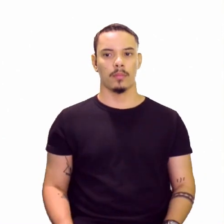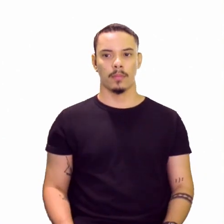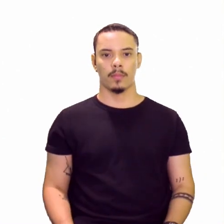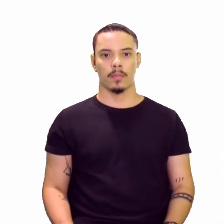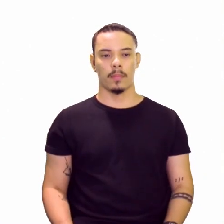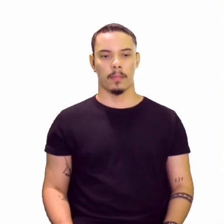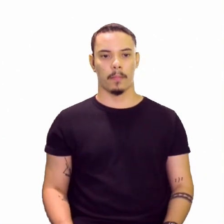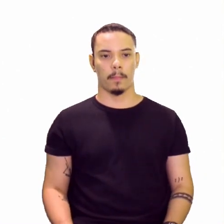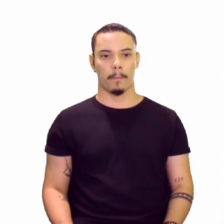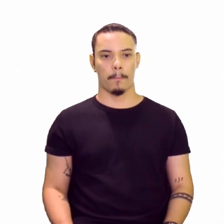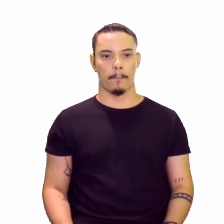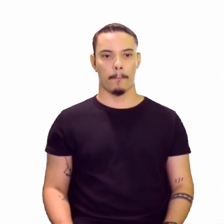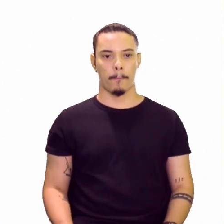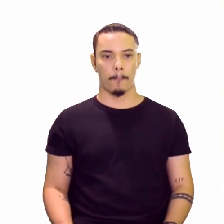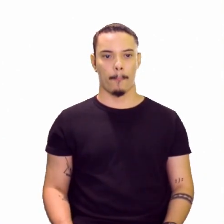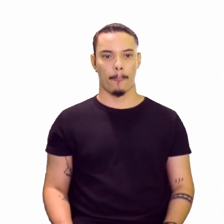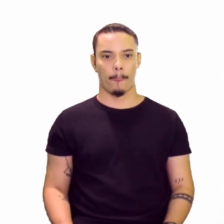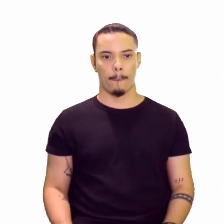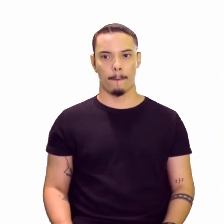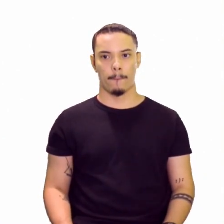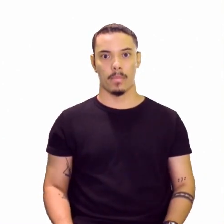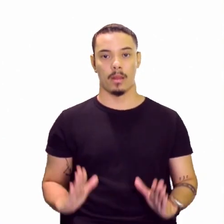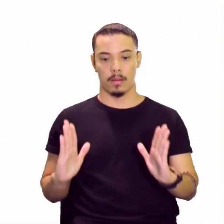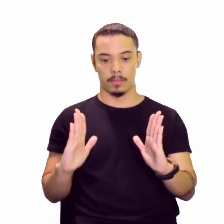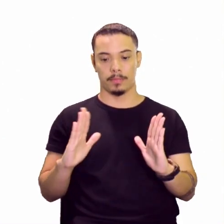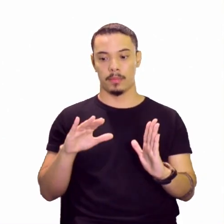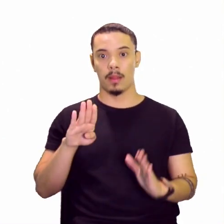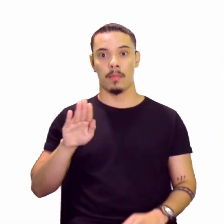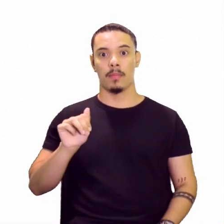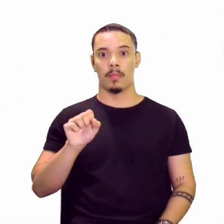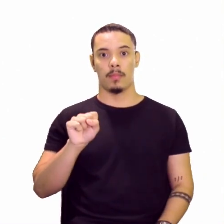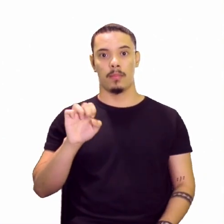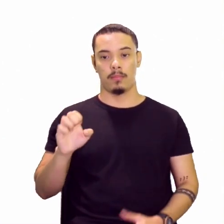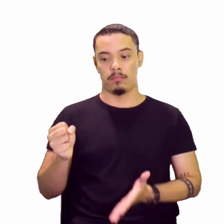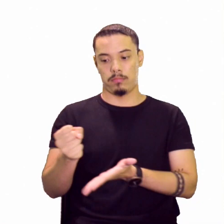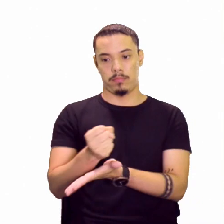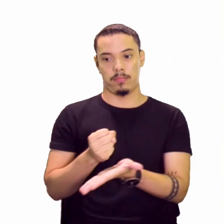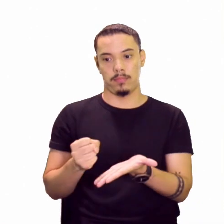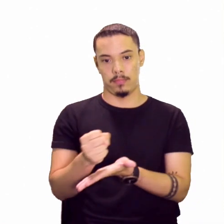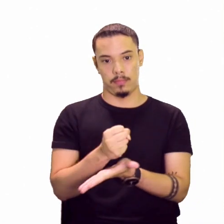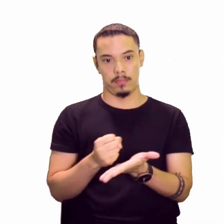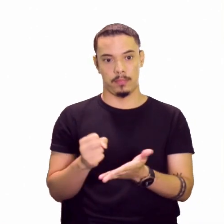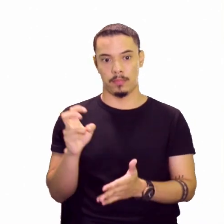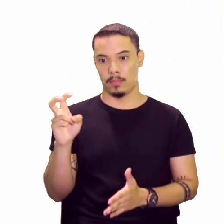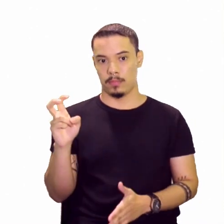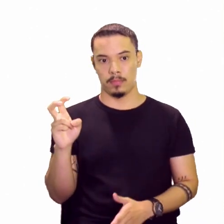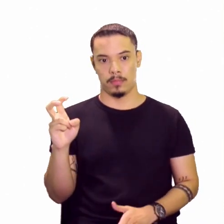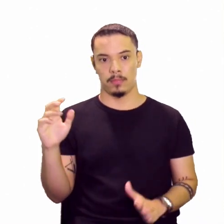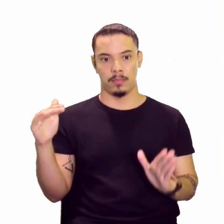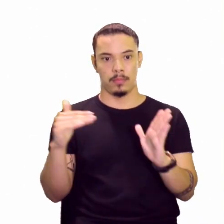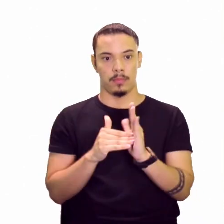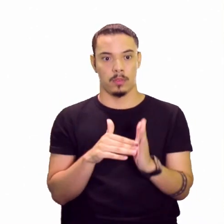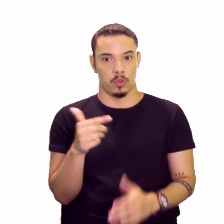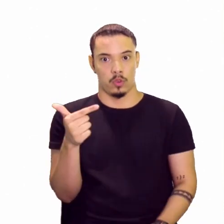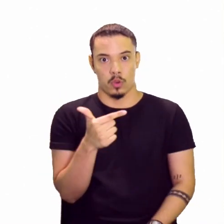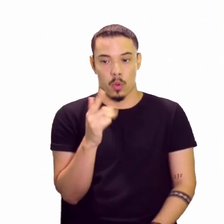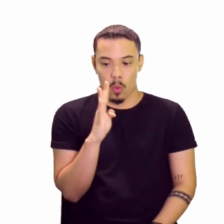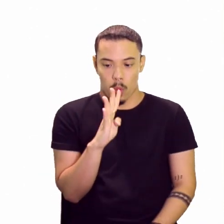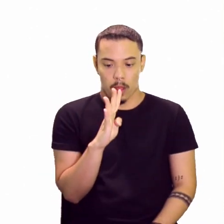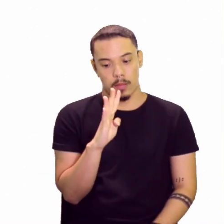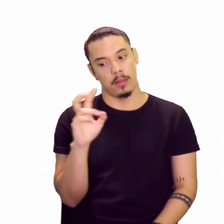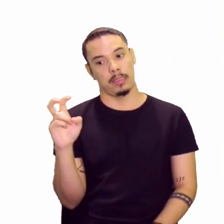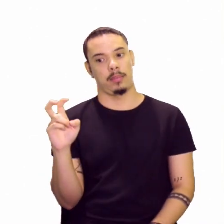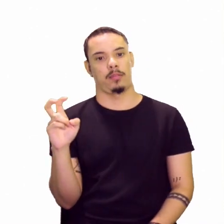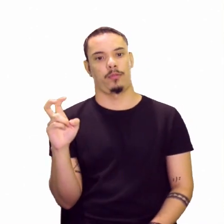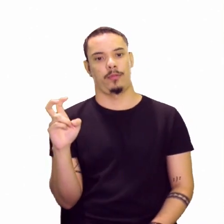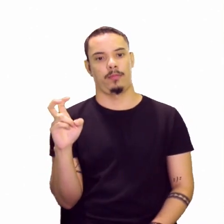só. Até aqui, que é o 5, né? Lembra que é de 5 até 2. Ó, o 4 está um pouquinho antes, é 5